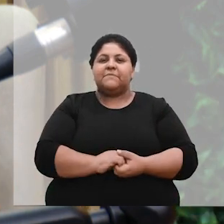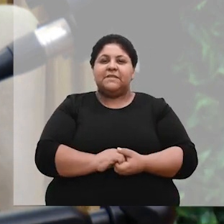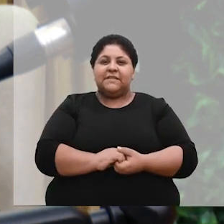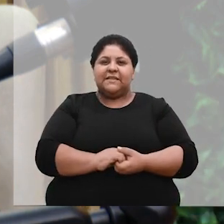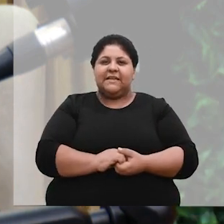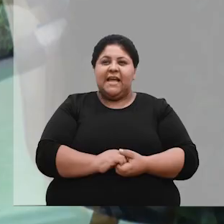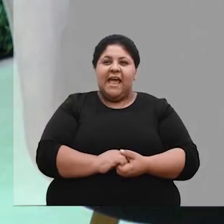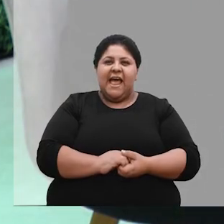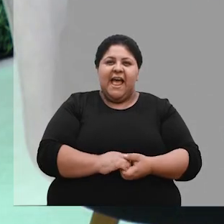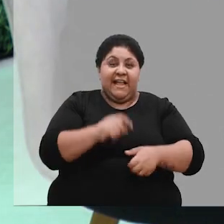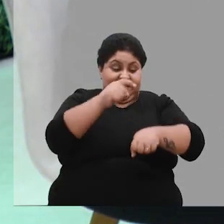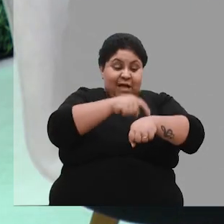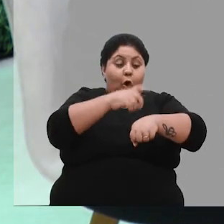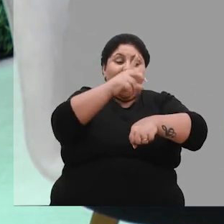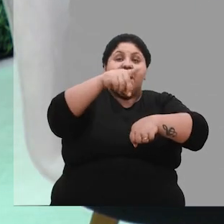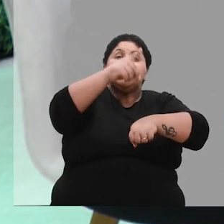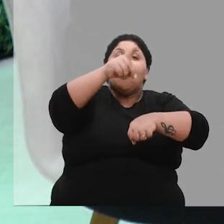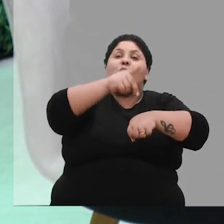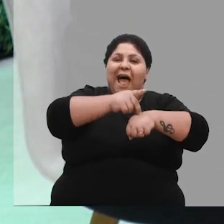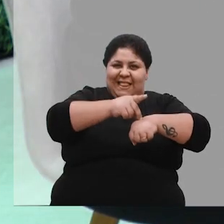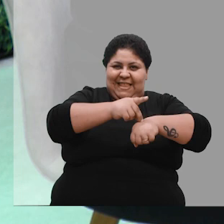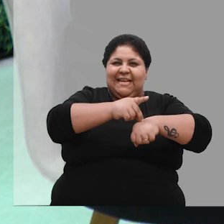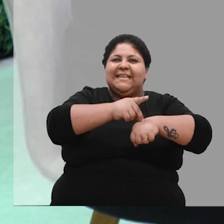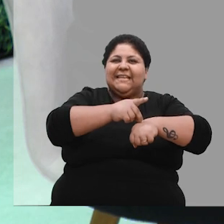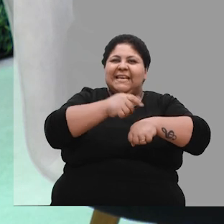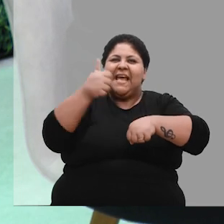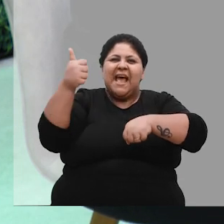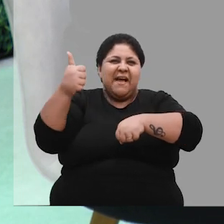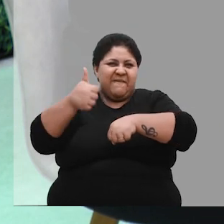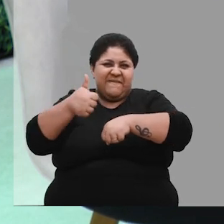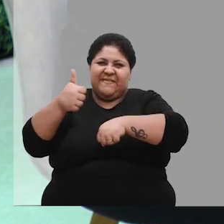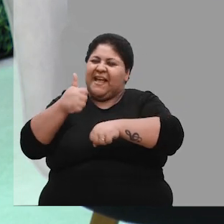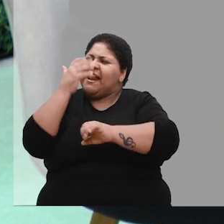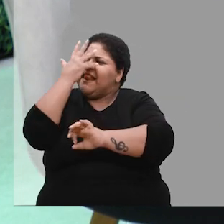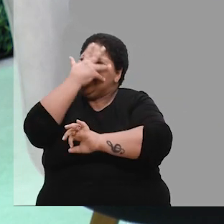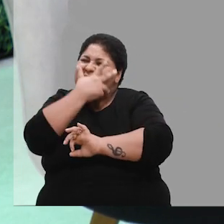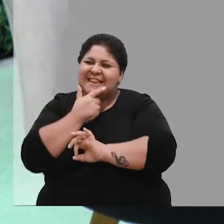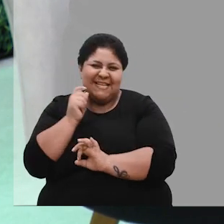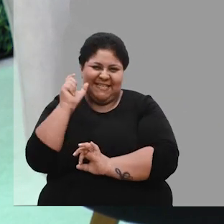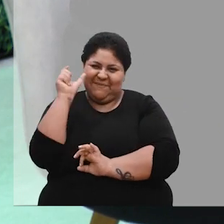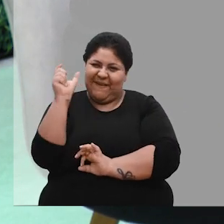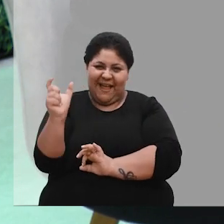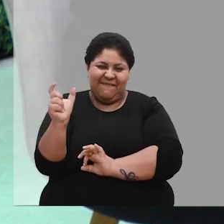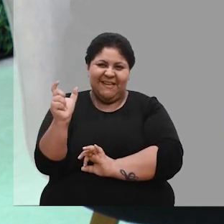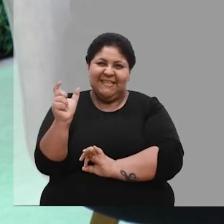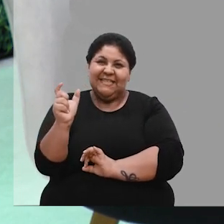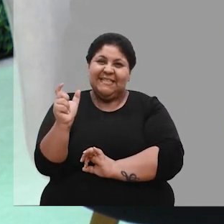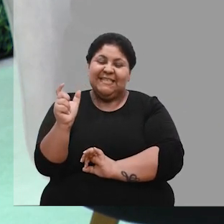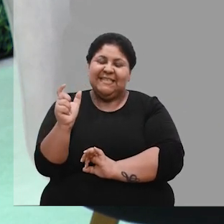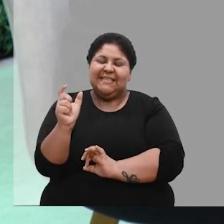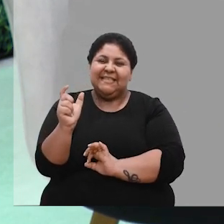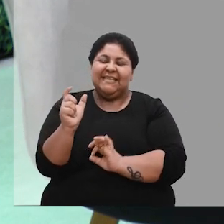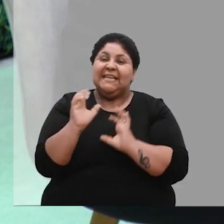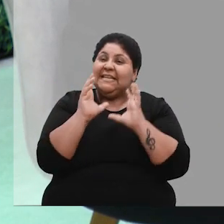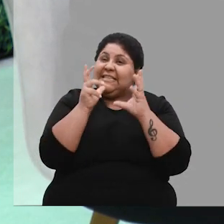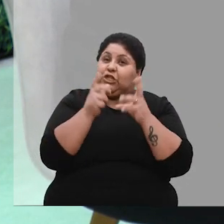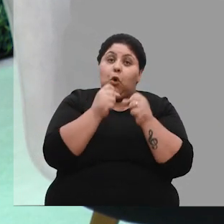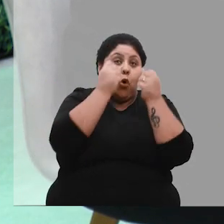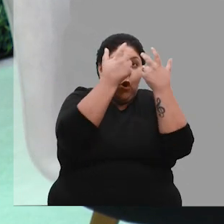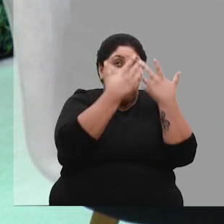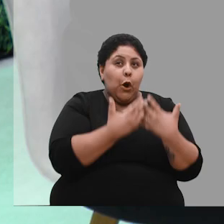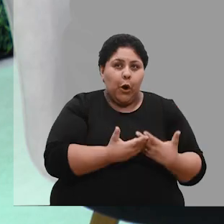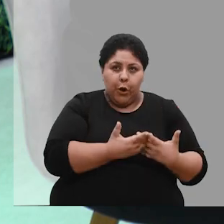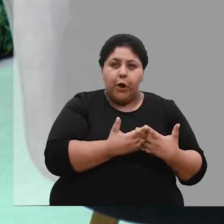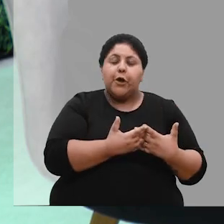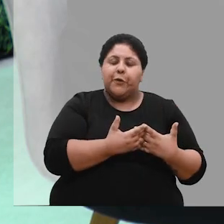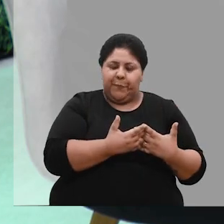dar certo. Esse dourado, né? Deixa eu interferir aqui. Esse dourado, a primeira hora dourada, é pouco linda essa expressão, mas esse é